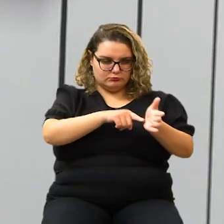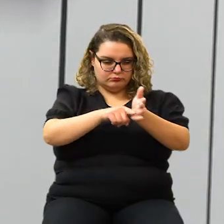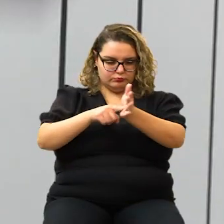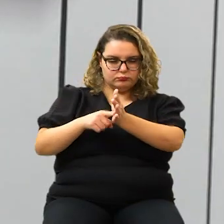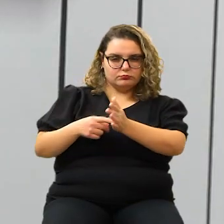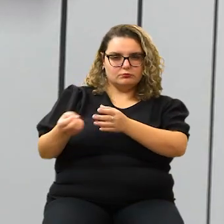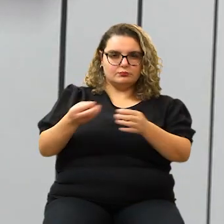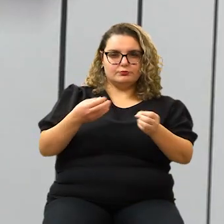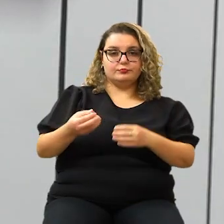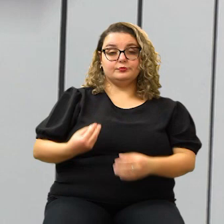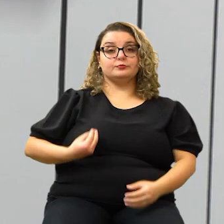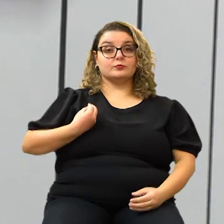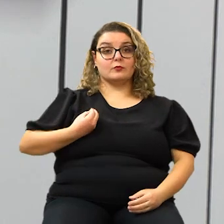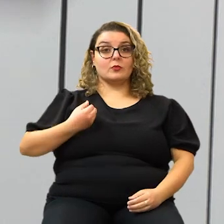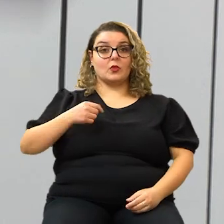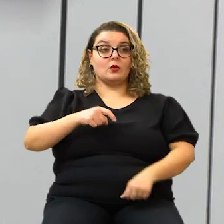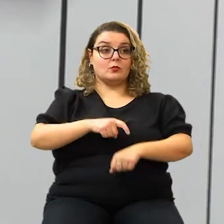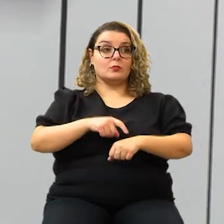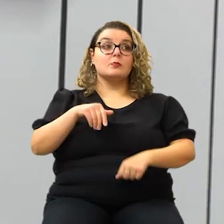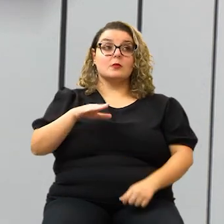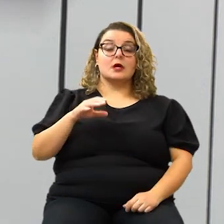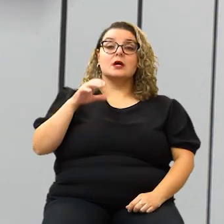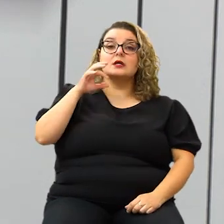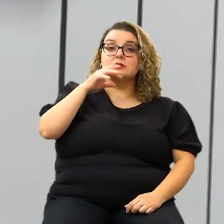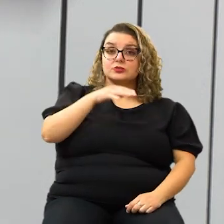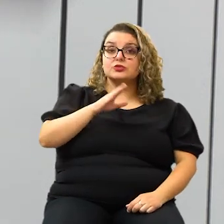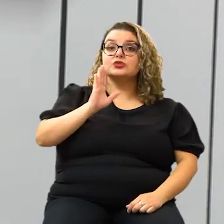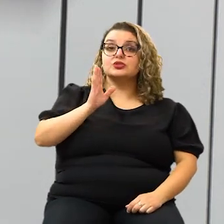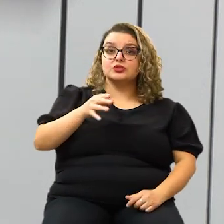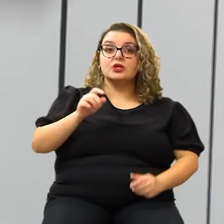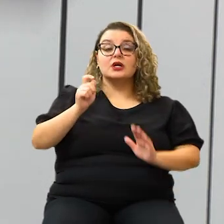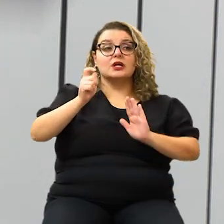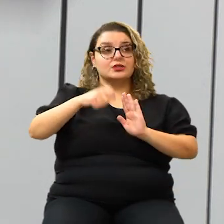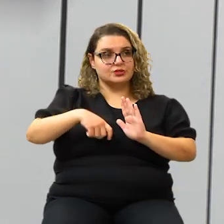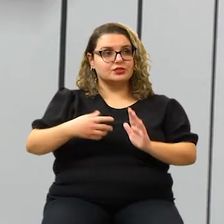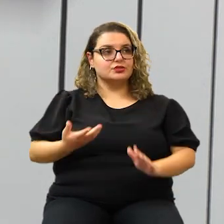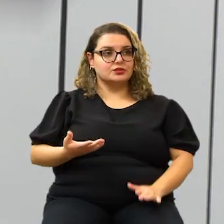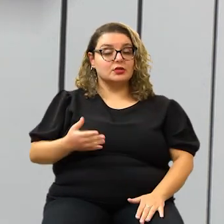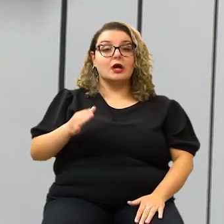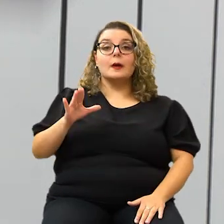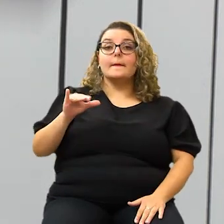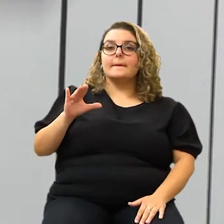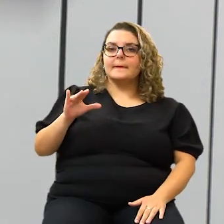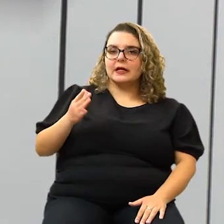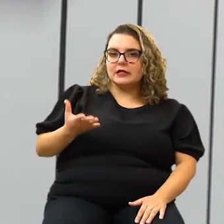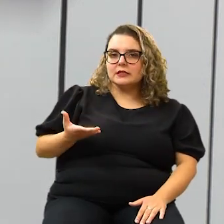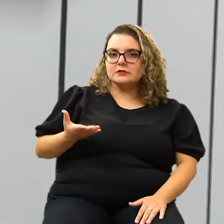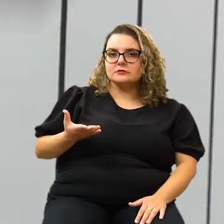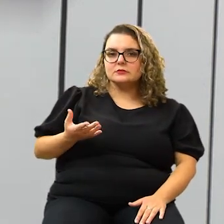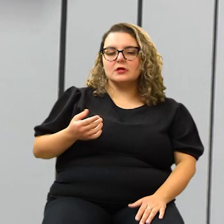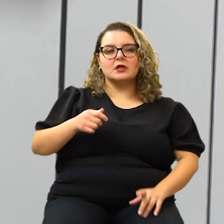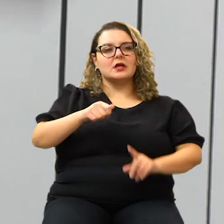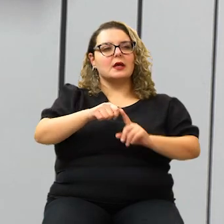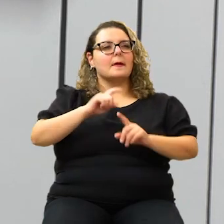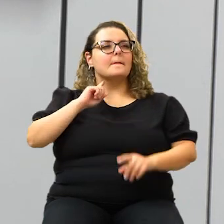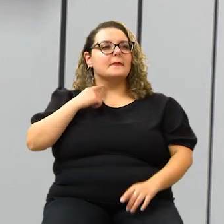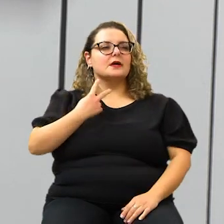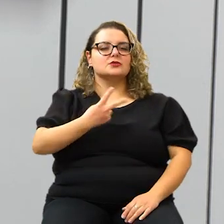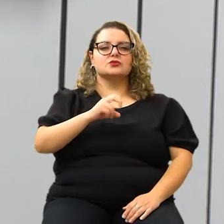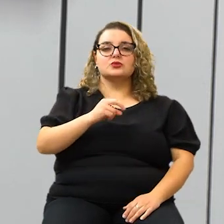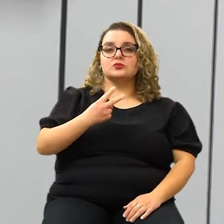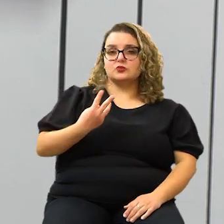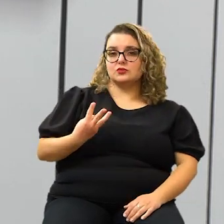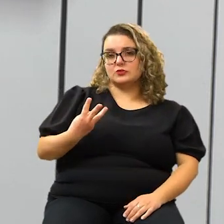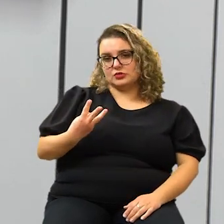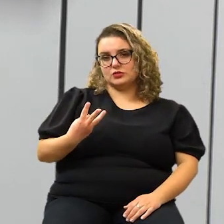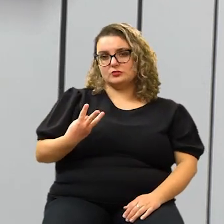que estamos vivendo um dos períodos mais quentes já registrados pela ciência. Entre maio de 2023